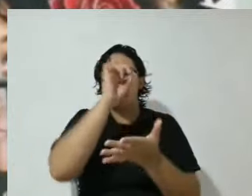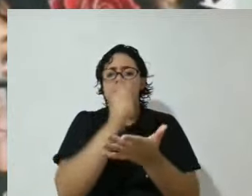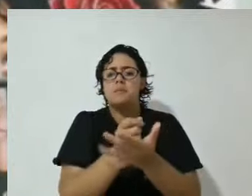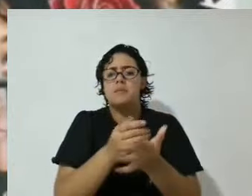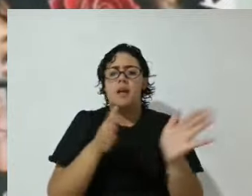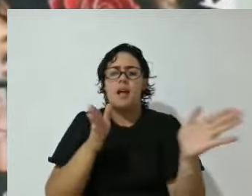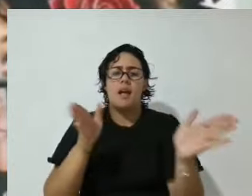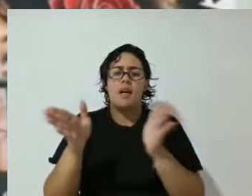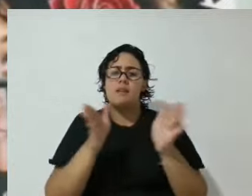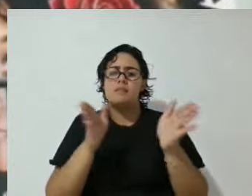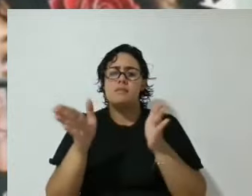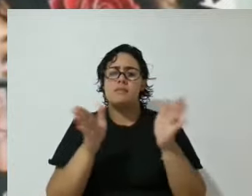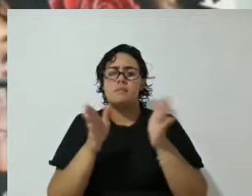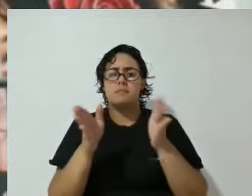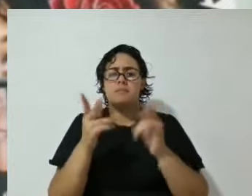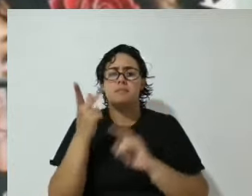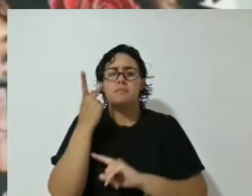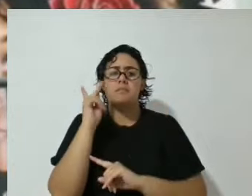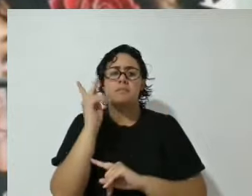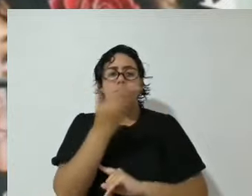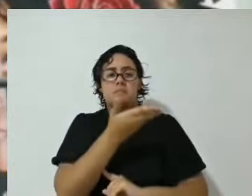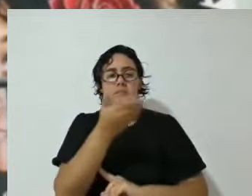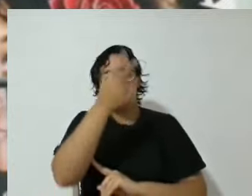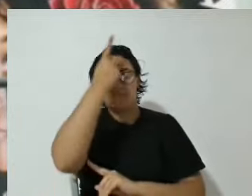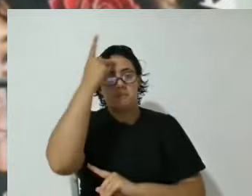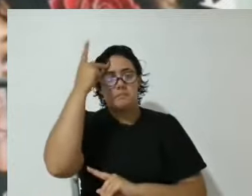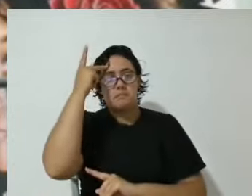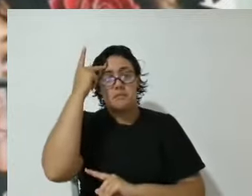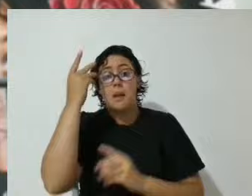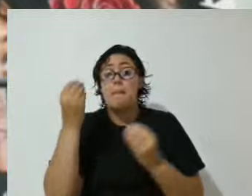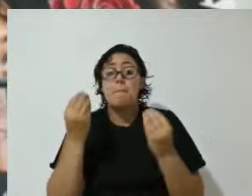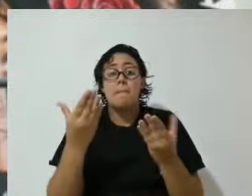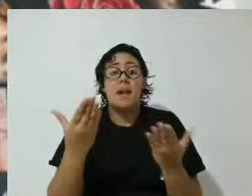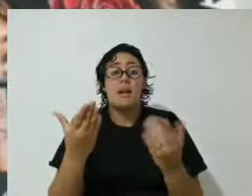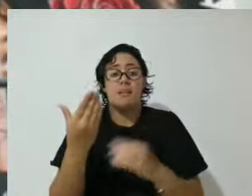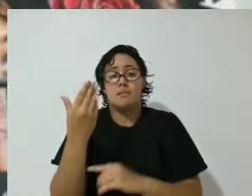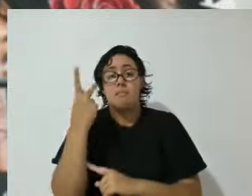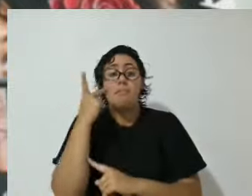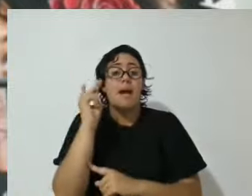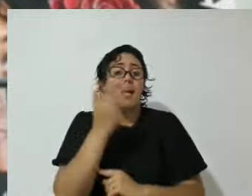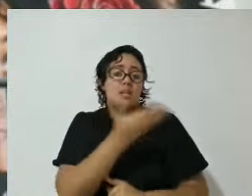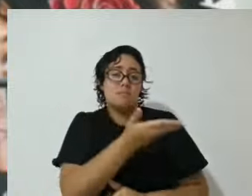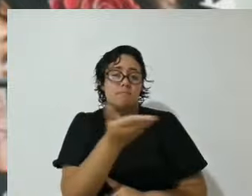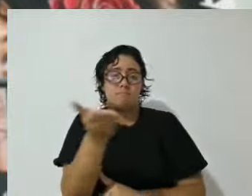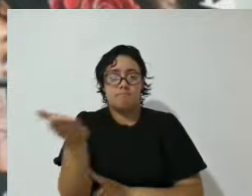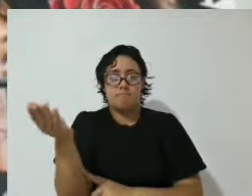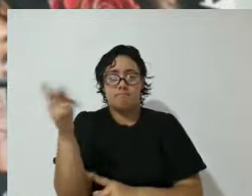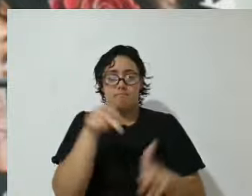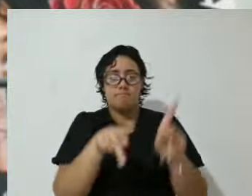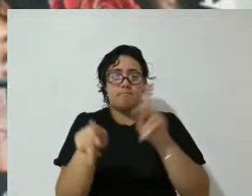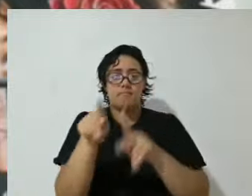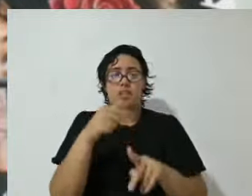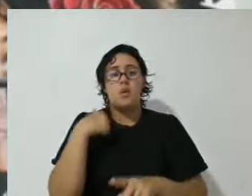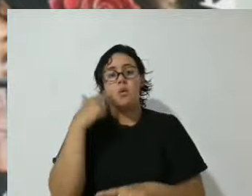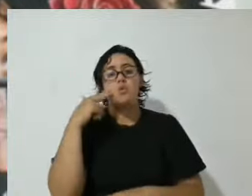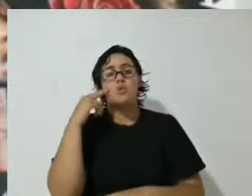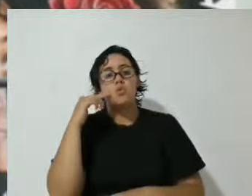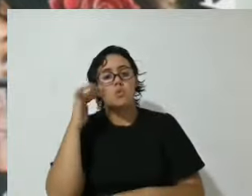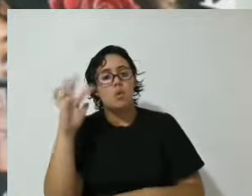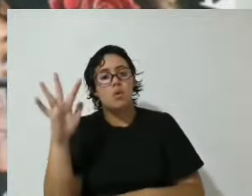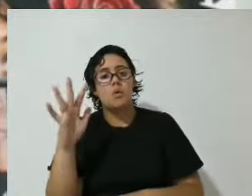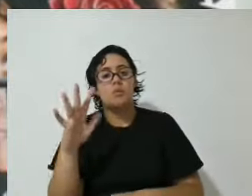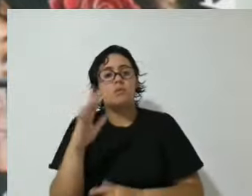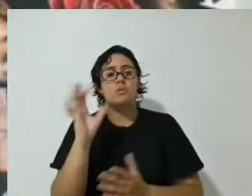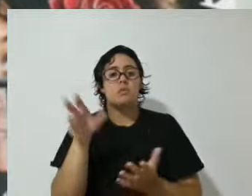acessível para as pessoas, em prol das pessoas. Então, eu tenho esse sonho de construção desse centro cultural